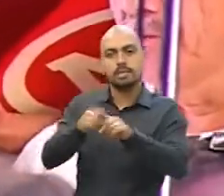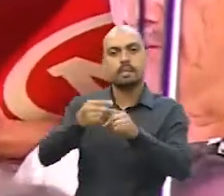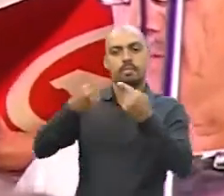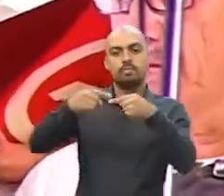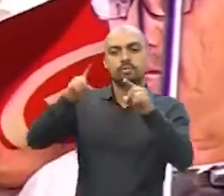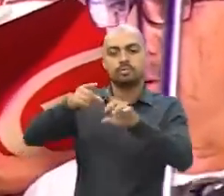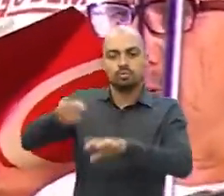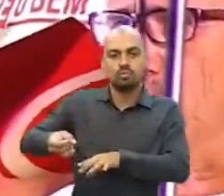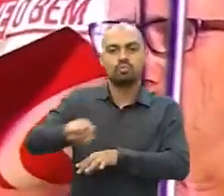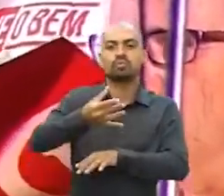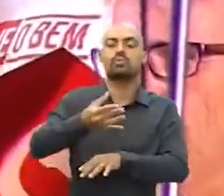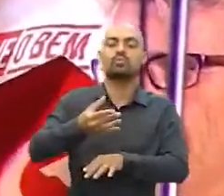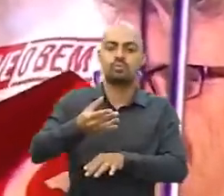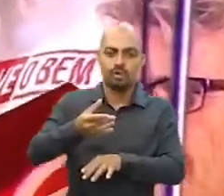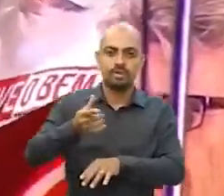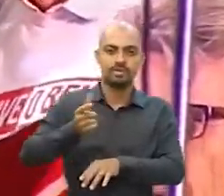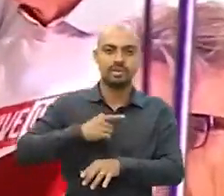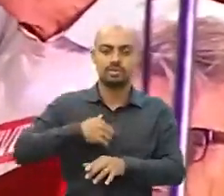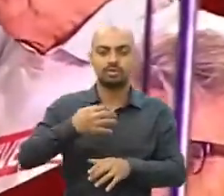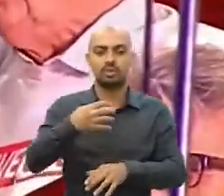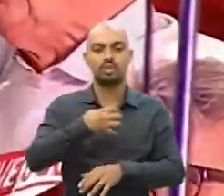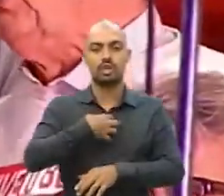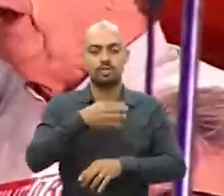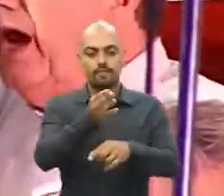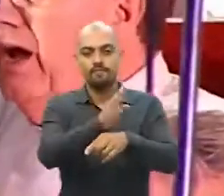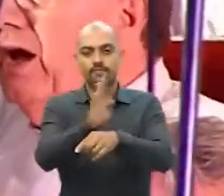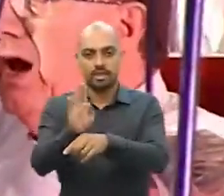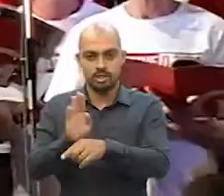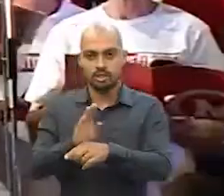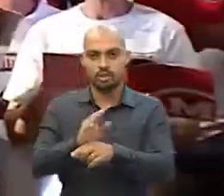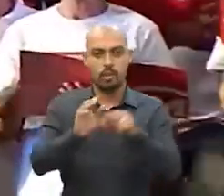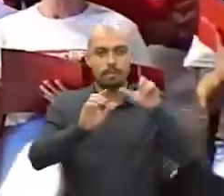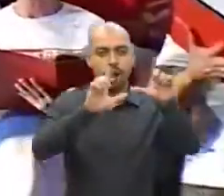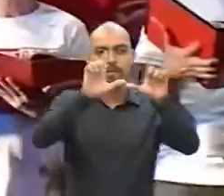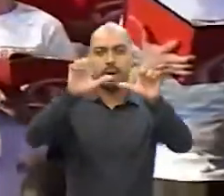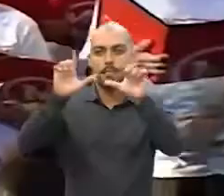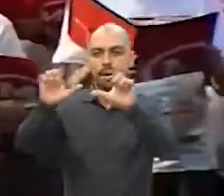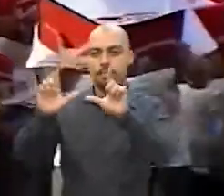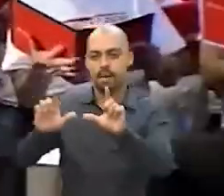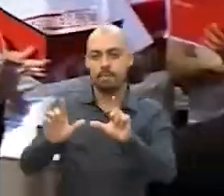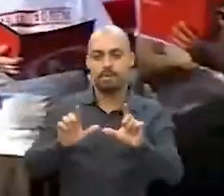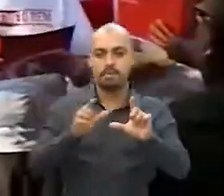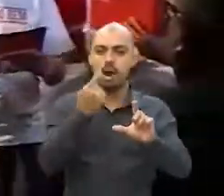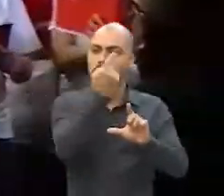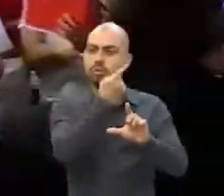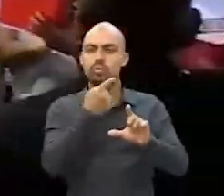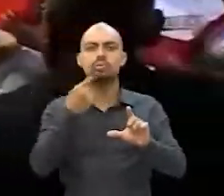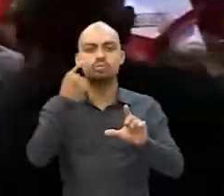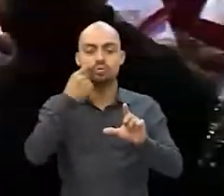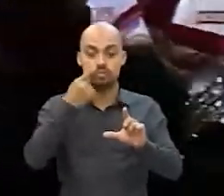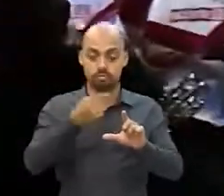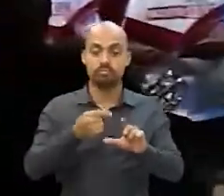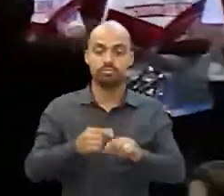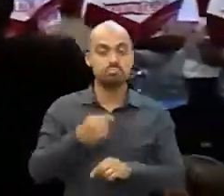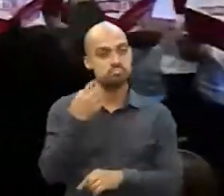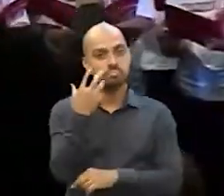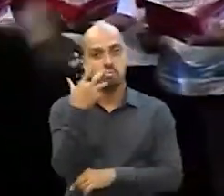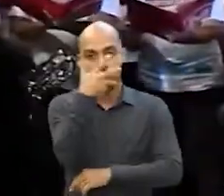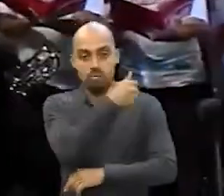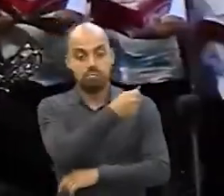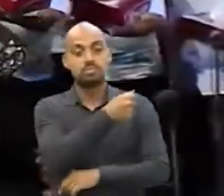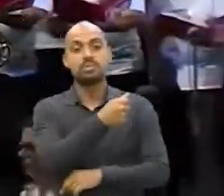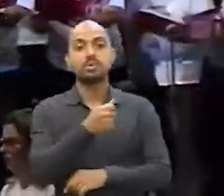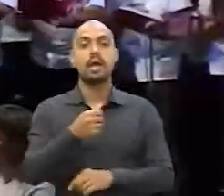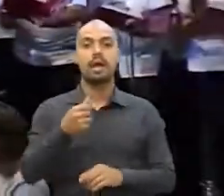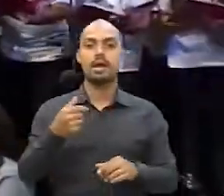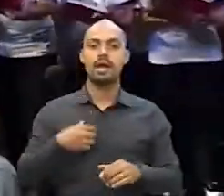músicas inéditas executadas em forma de vídeo mosaico composto por 100 coralistas. Vai ser bonito, hein? A